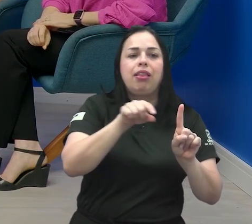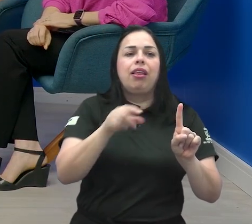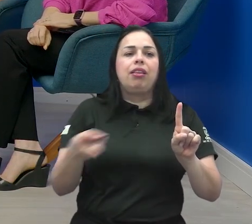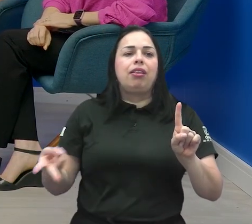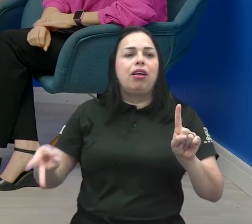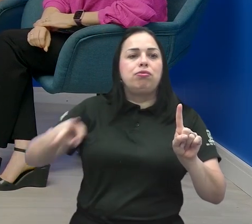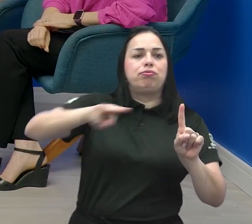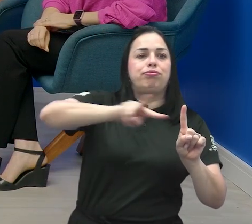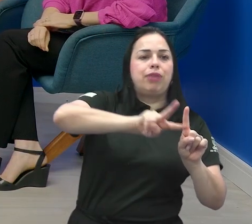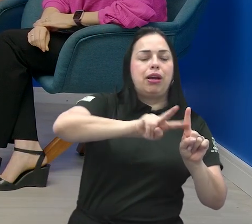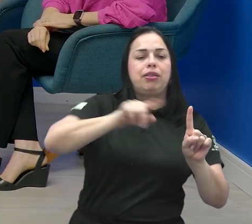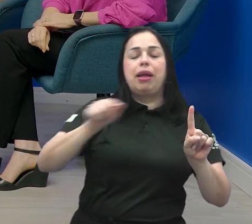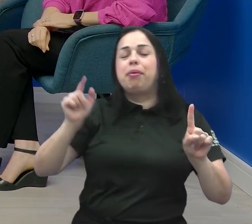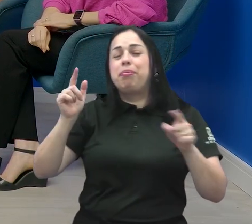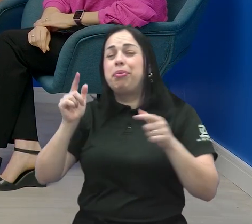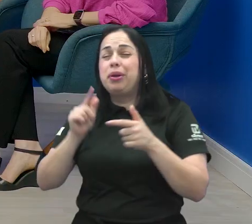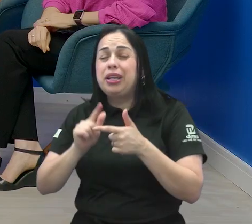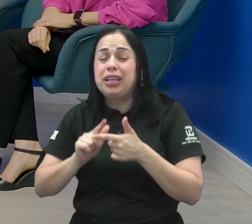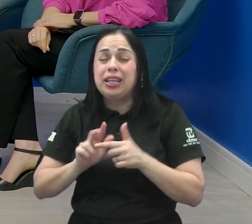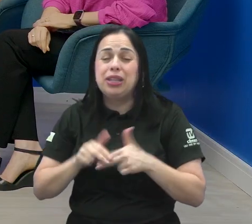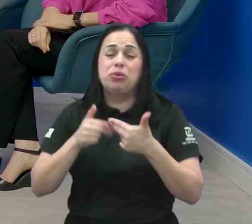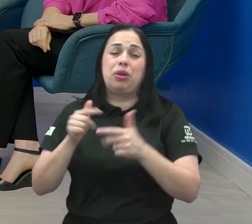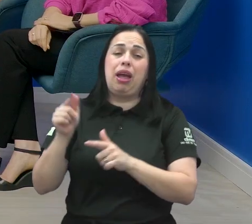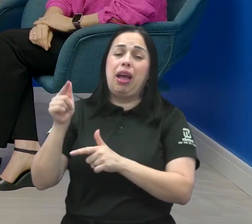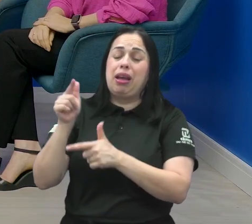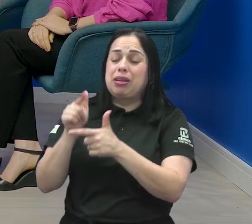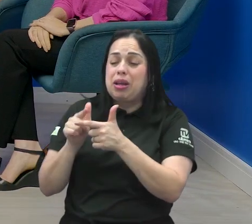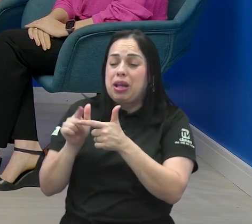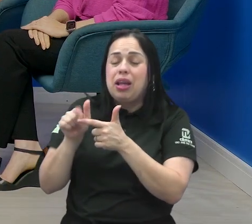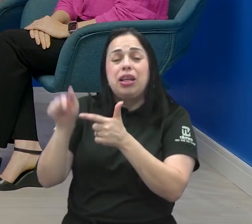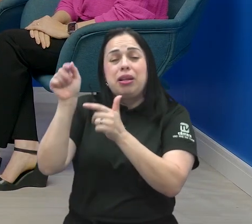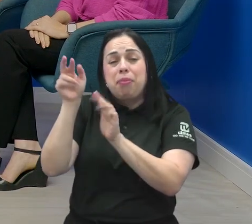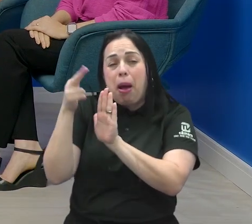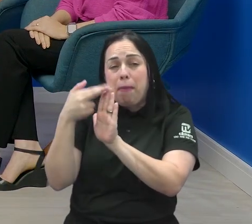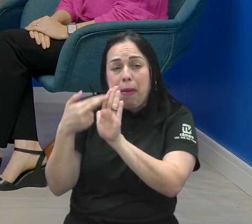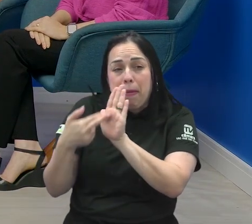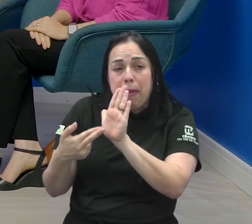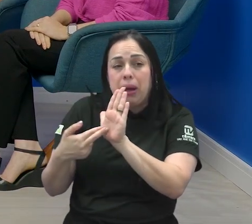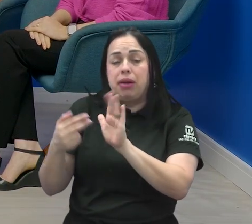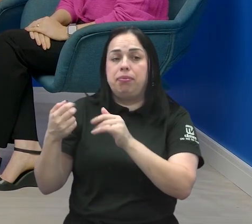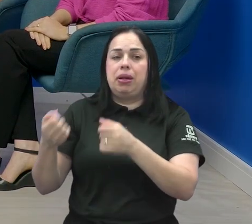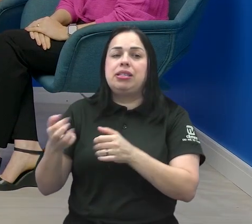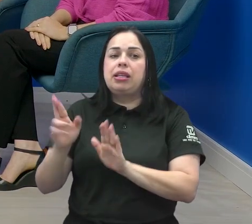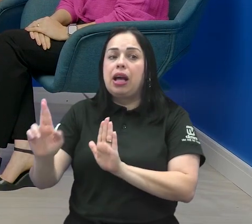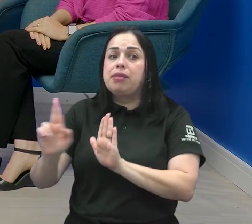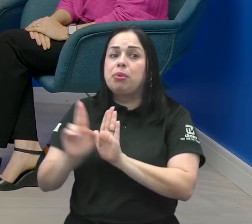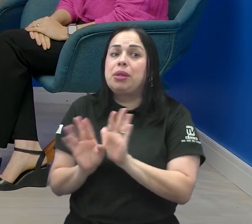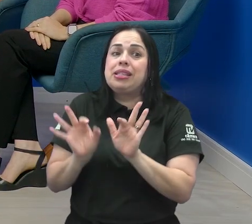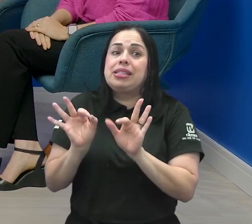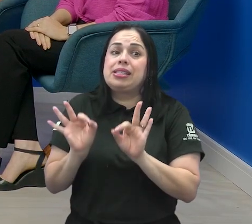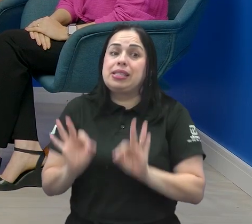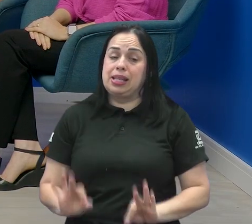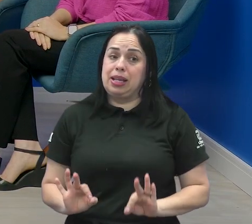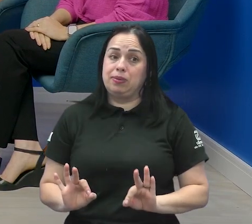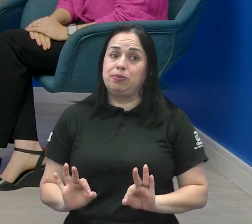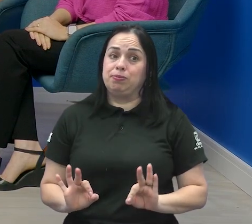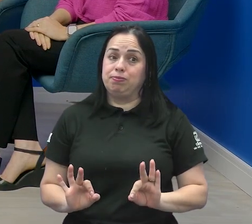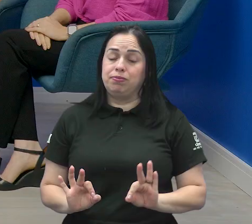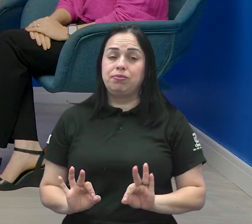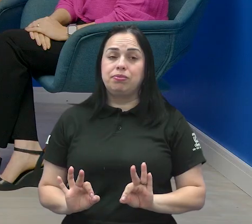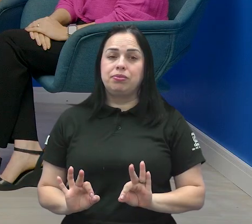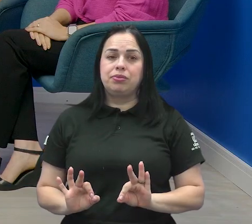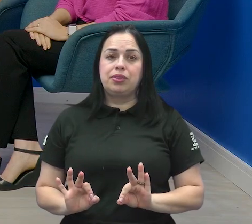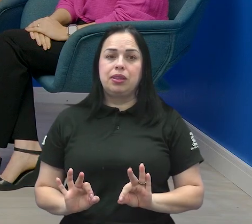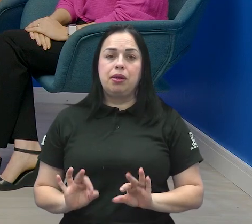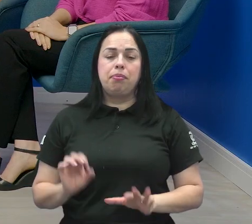formação feto. Então é por isso que é muito importante ser muito honesto, fiel nas respostas, né?